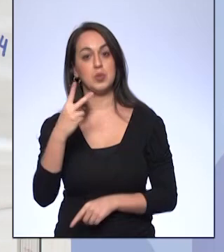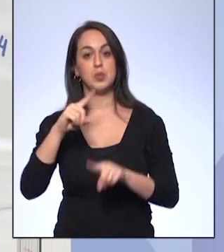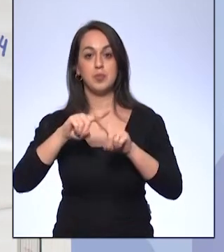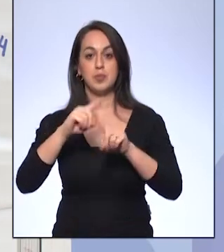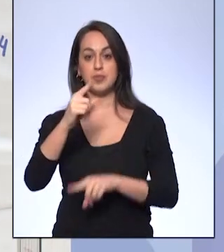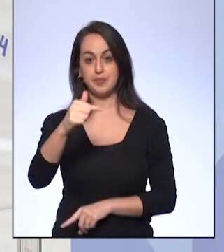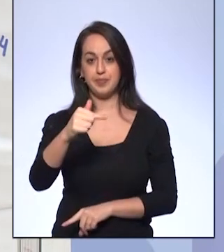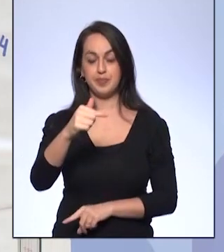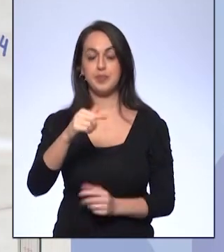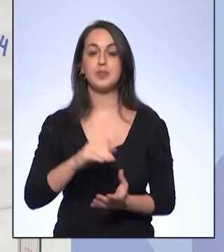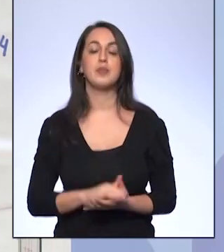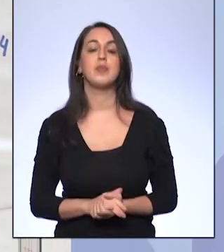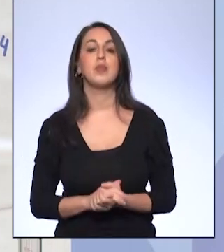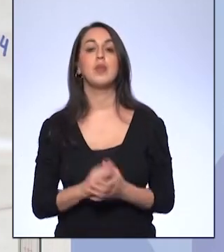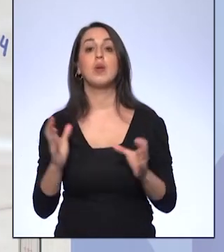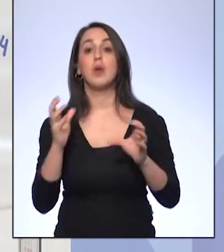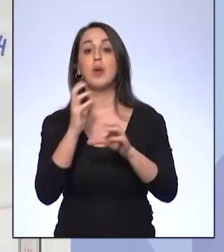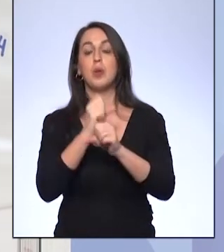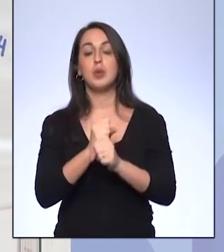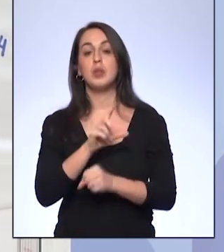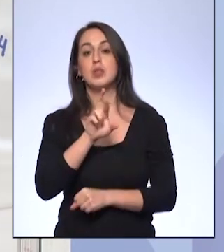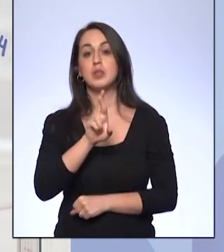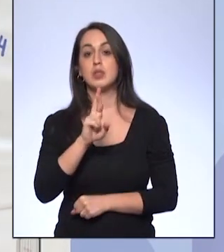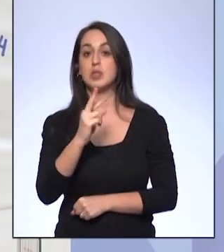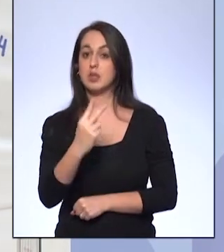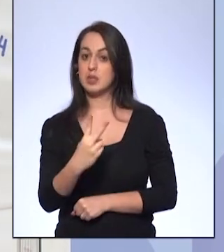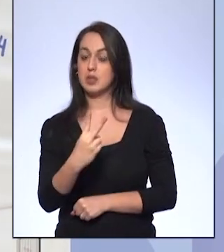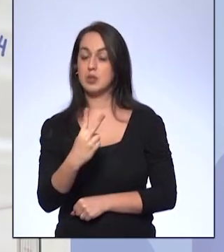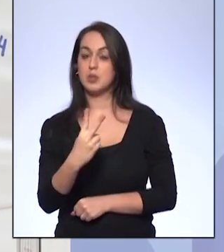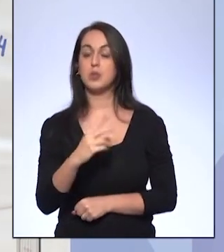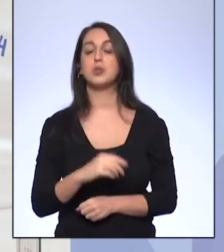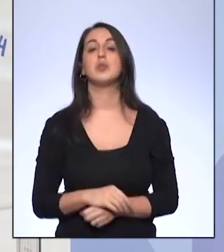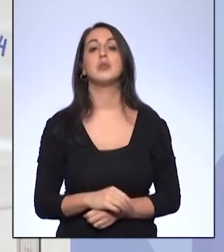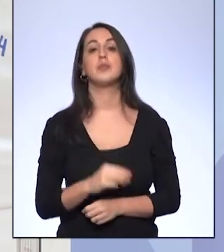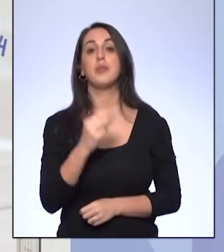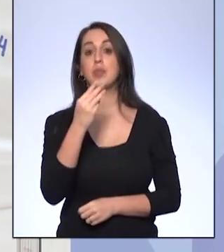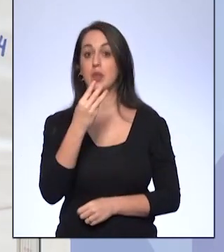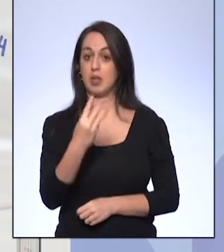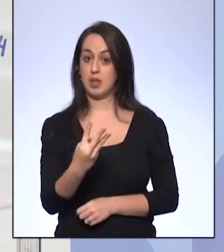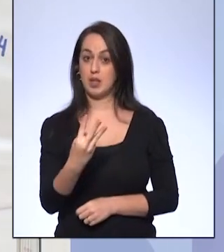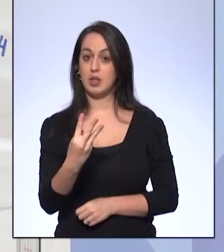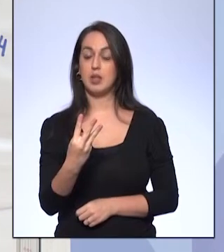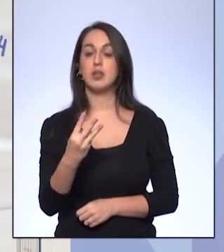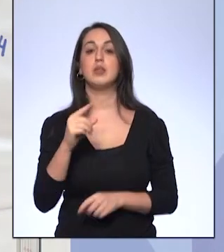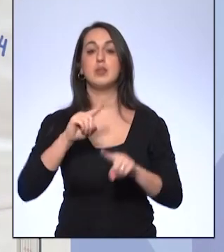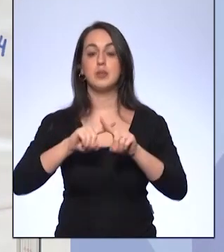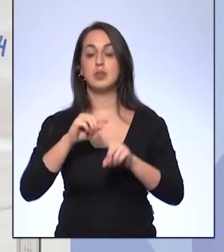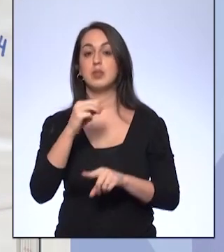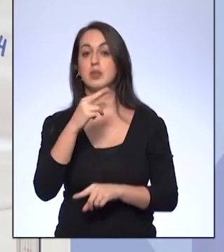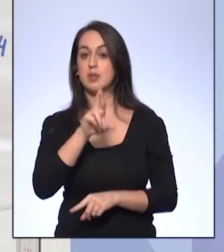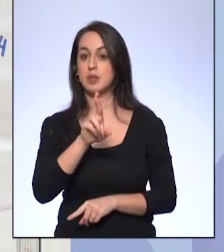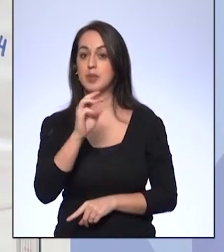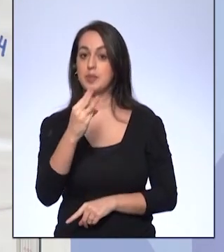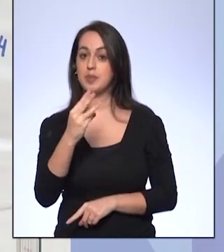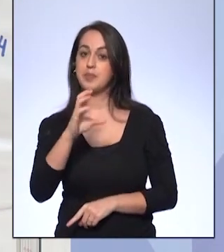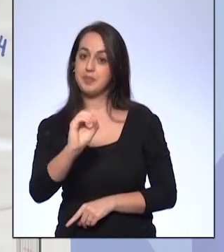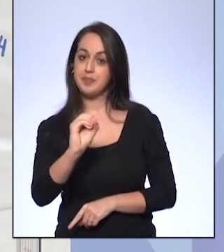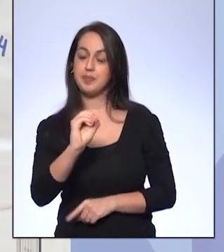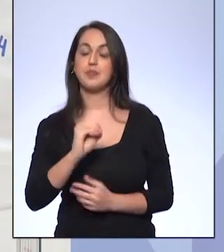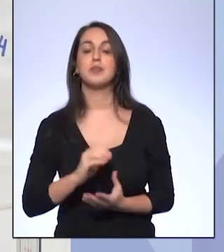7, mais R2, que é 3, vezes R3, que é 0,